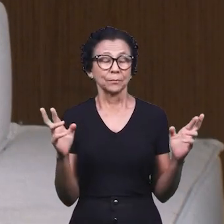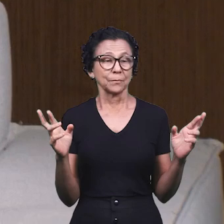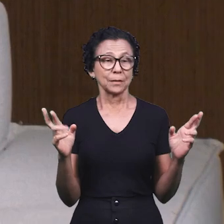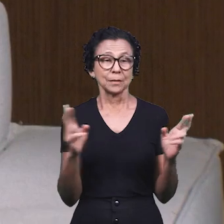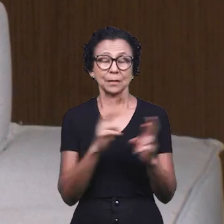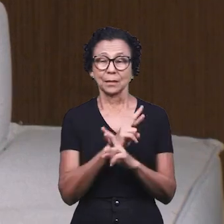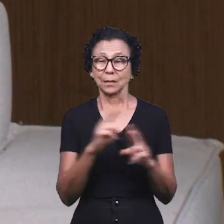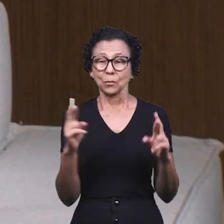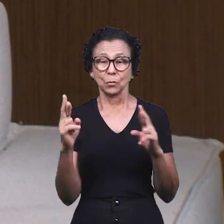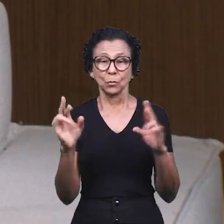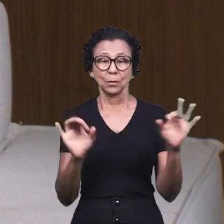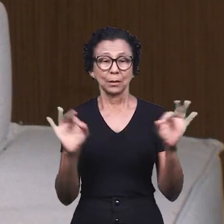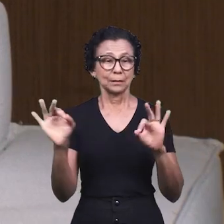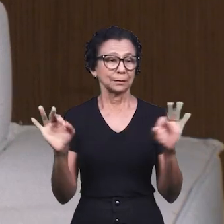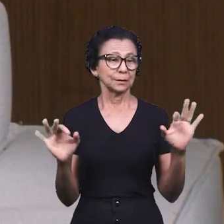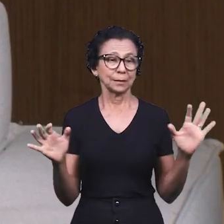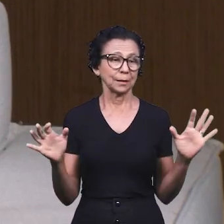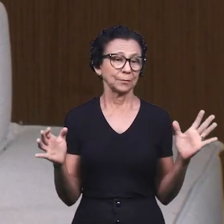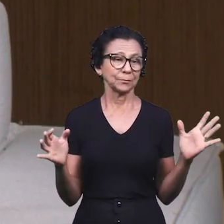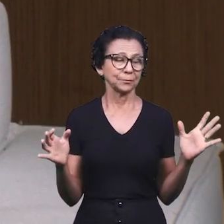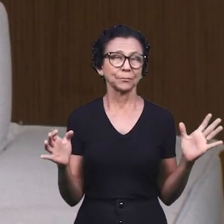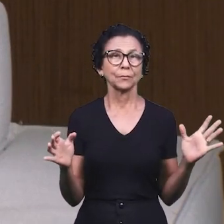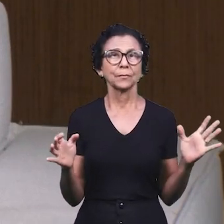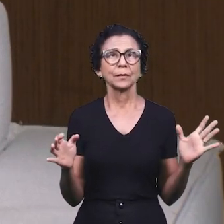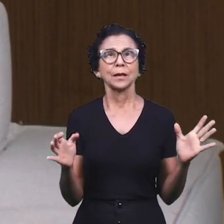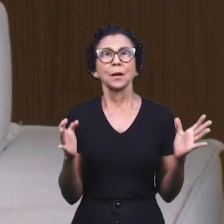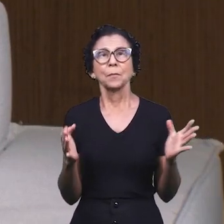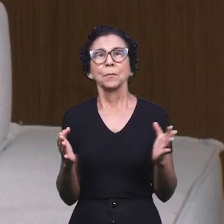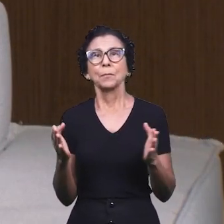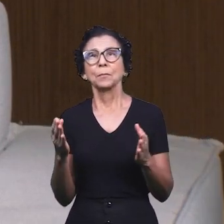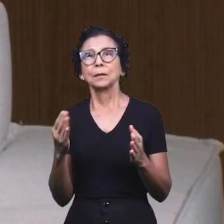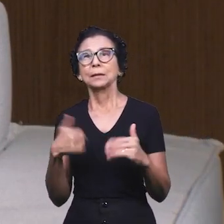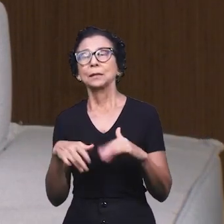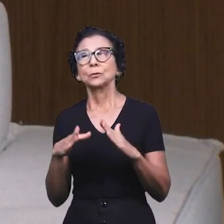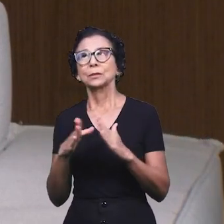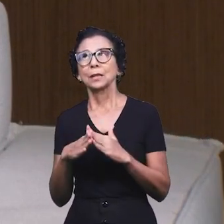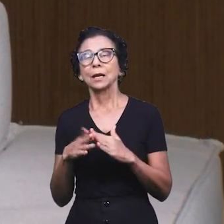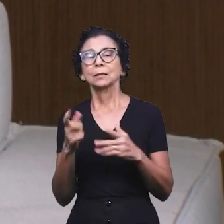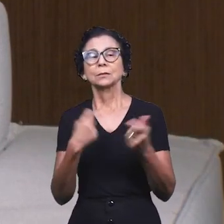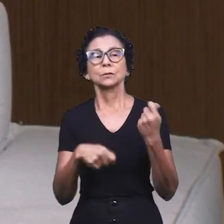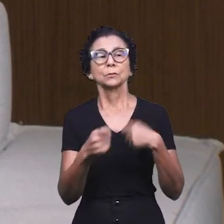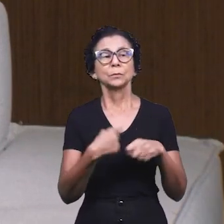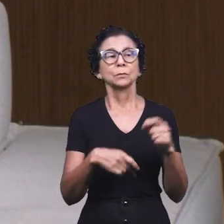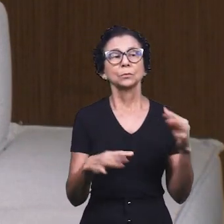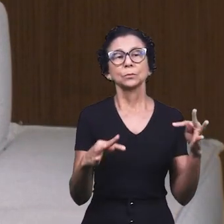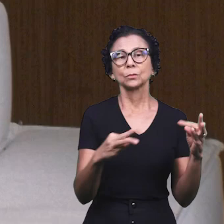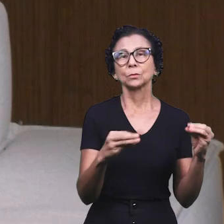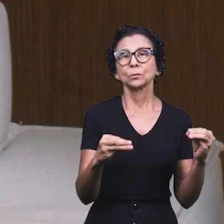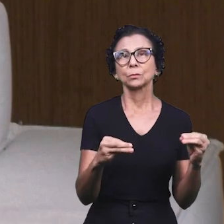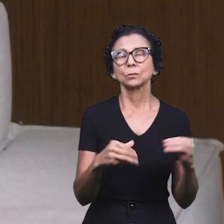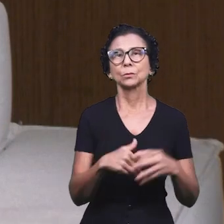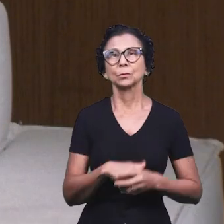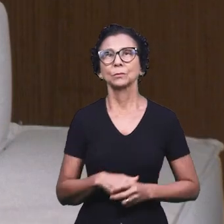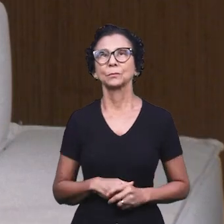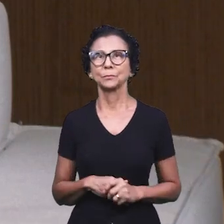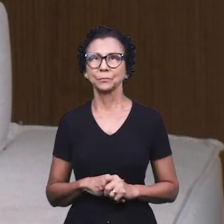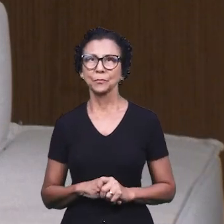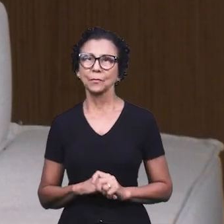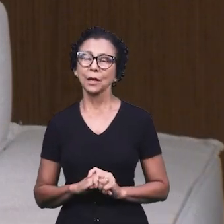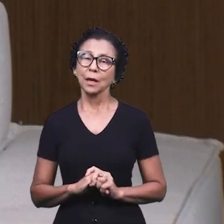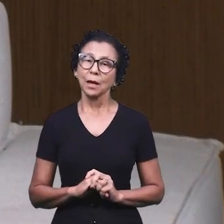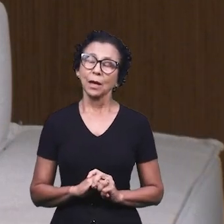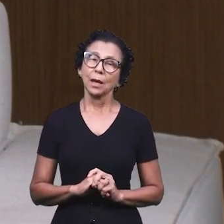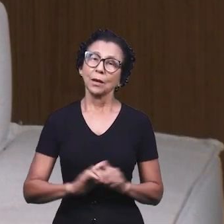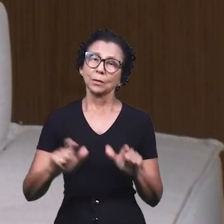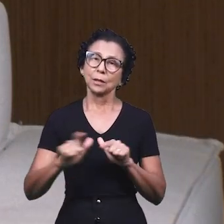tempo, você está dentro da sua casa. Você consegue administrar tudo. No meu caso, eu trabalho mais